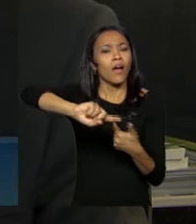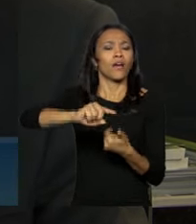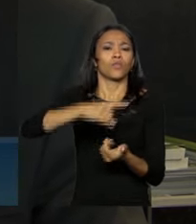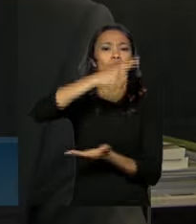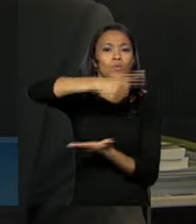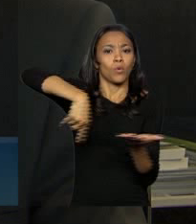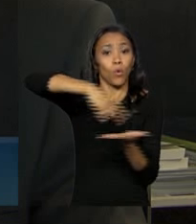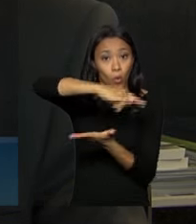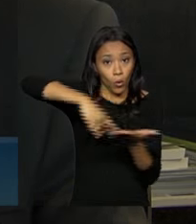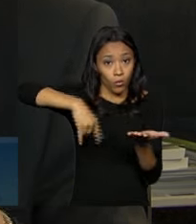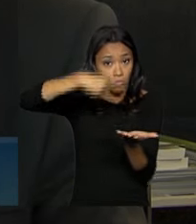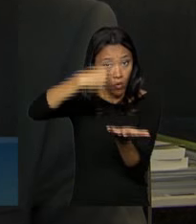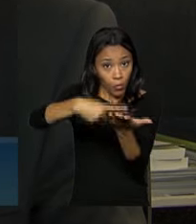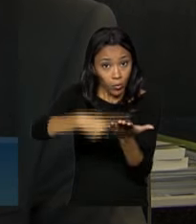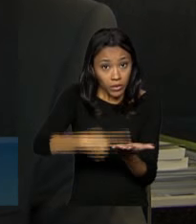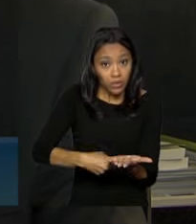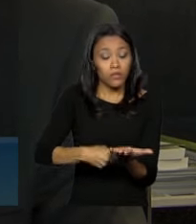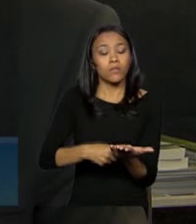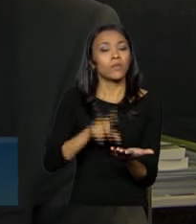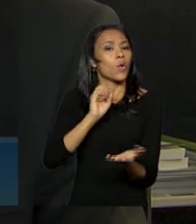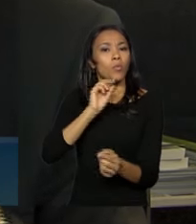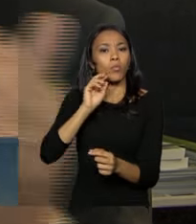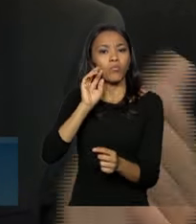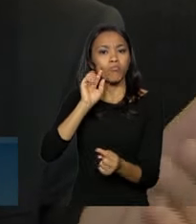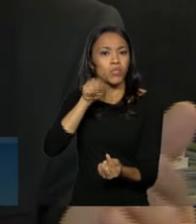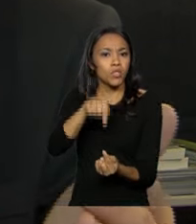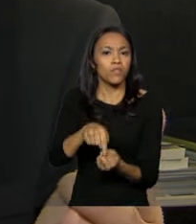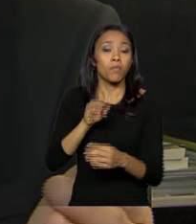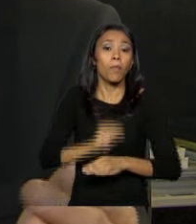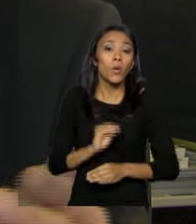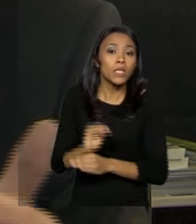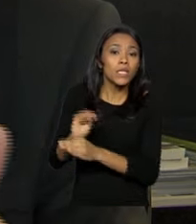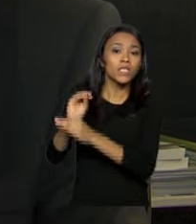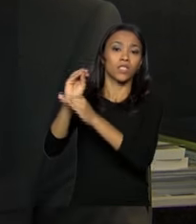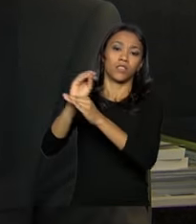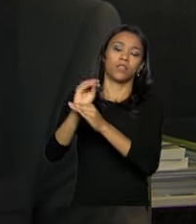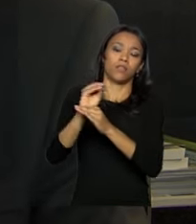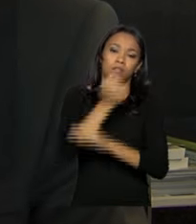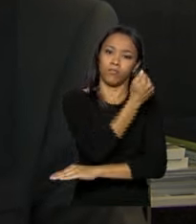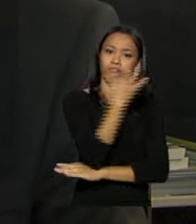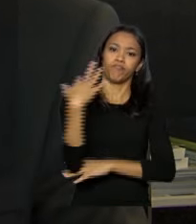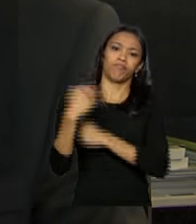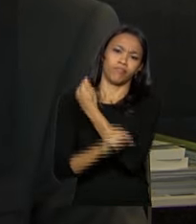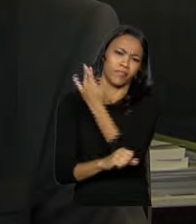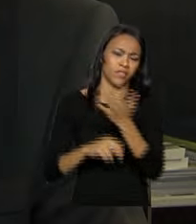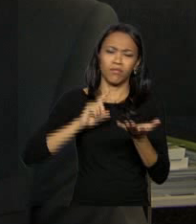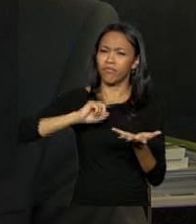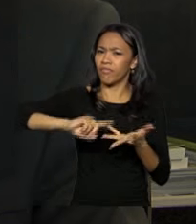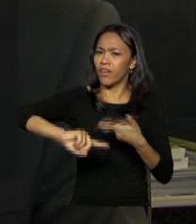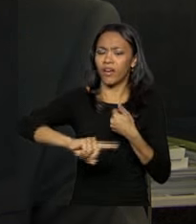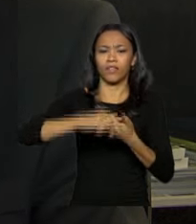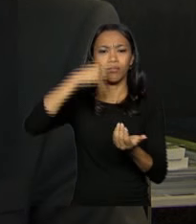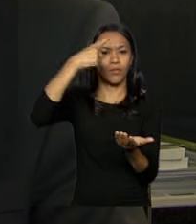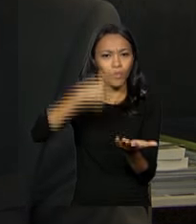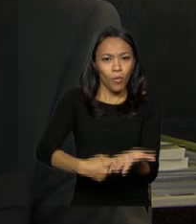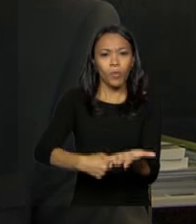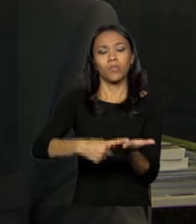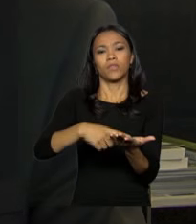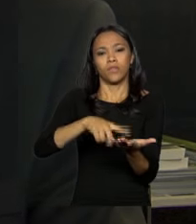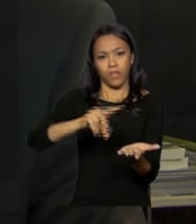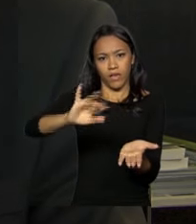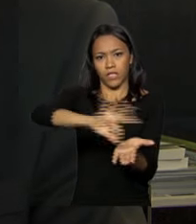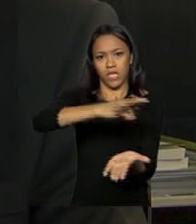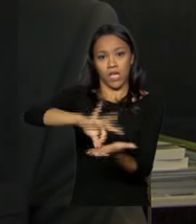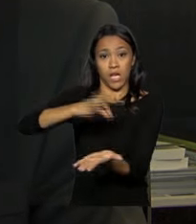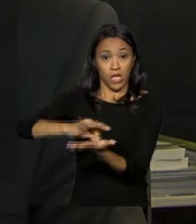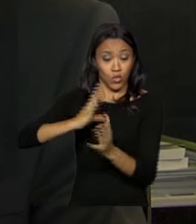assinados exatamente para proteger o meio ambiente. Então, são diversos acordos que, no